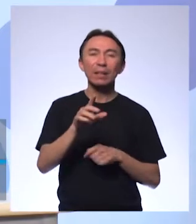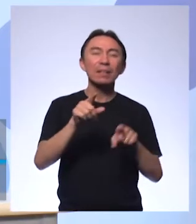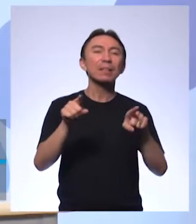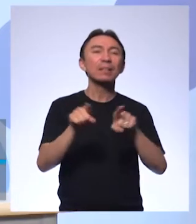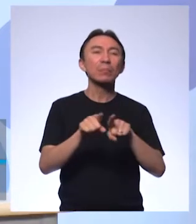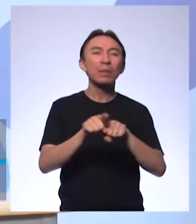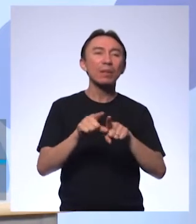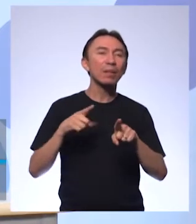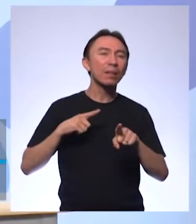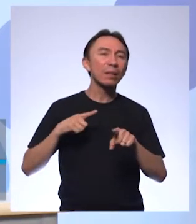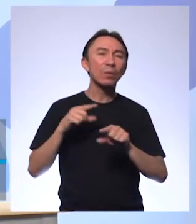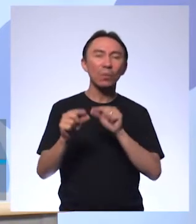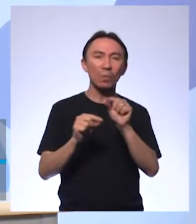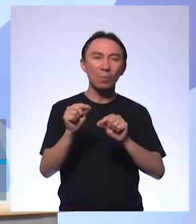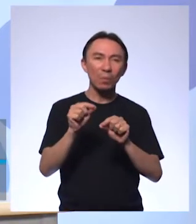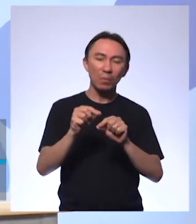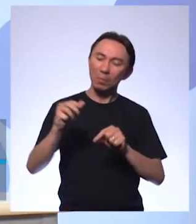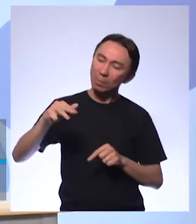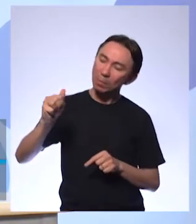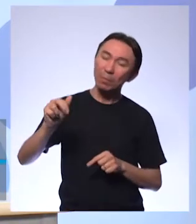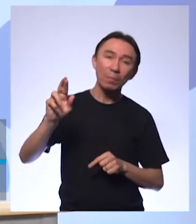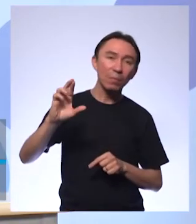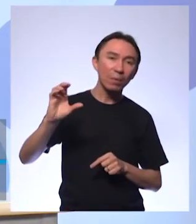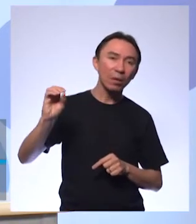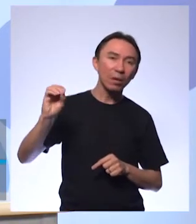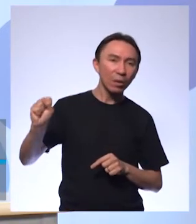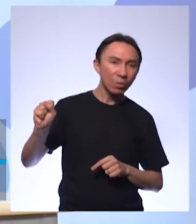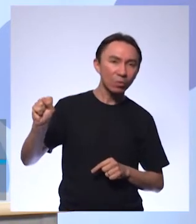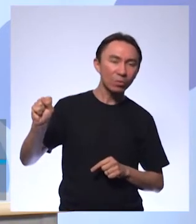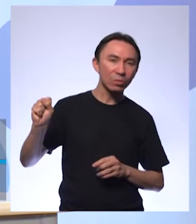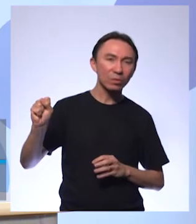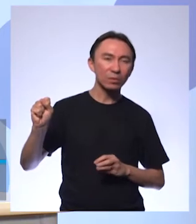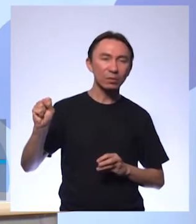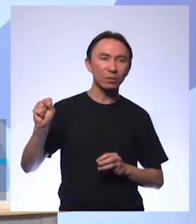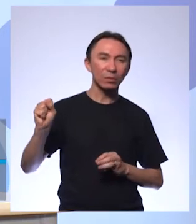Mized. Não dá para ver aqui porque tem uma abreviação só do nome.